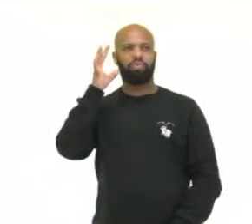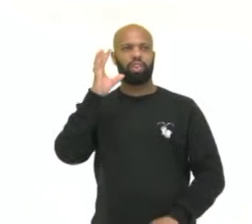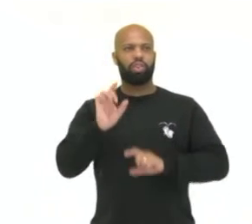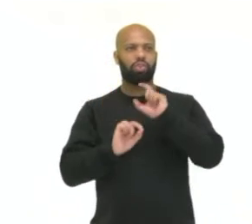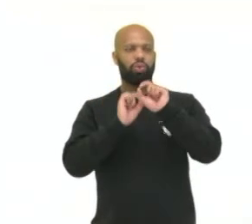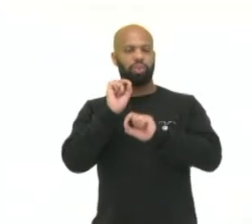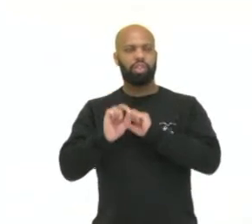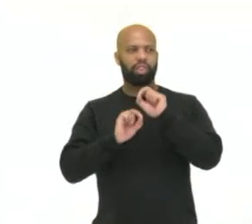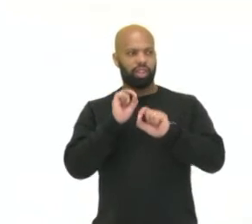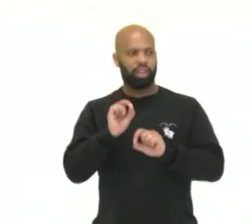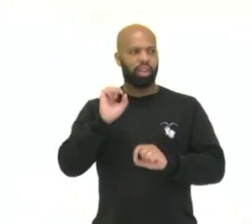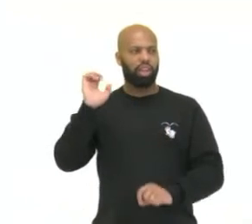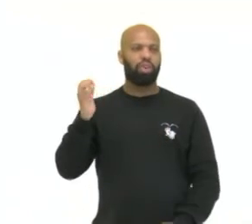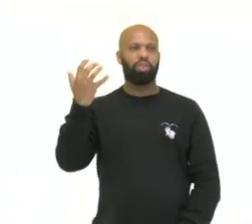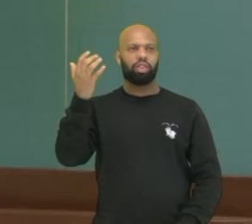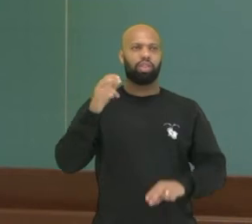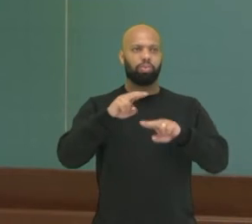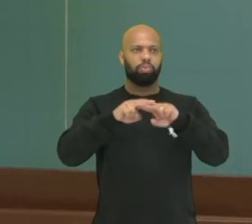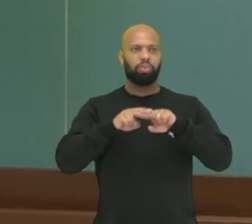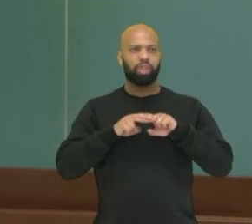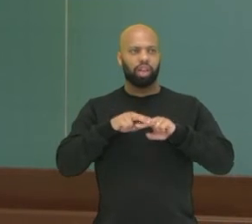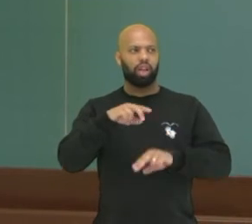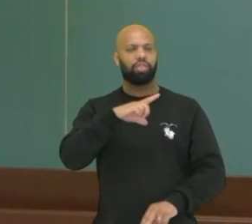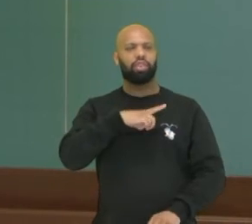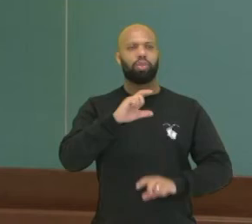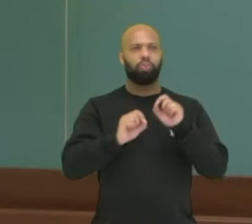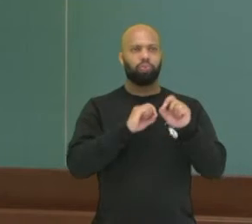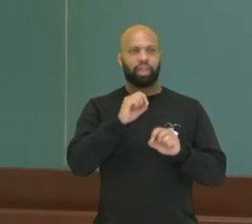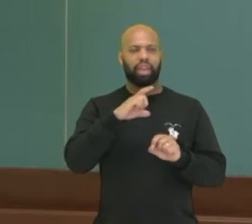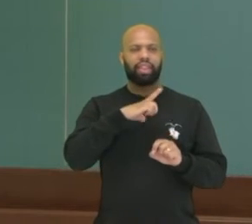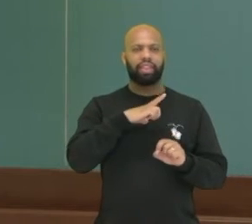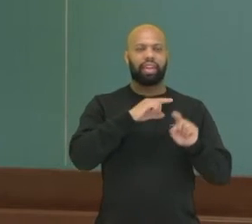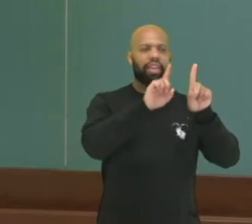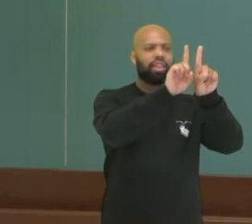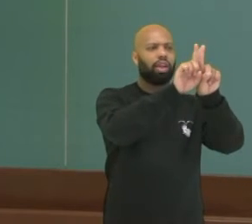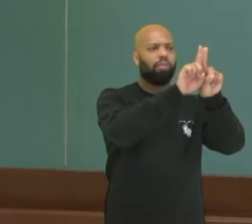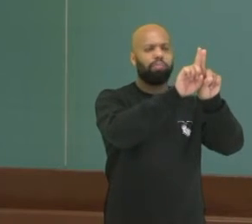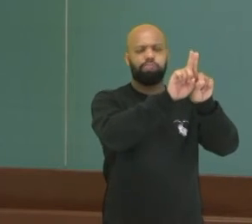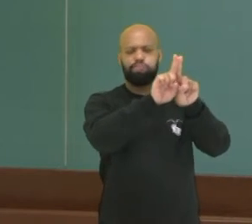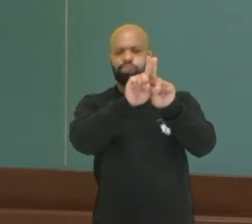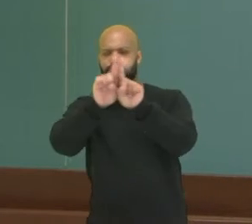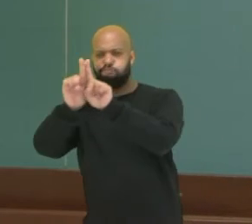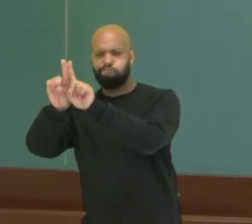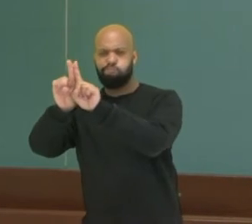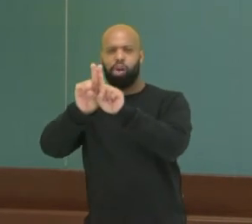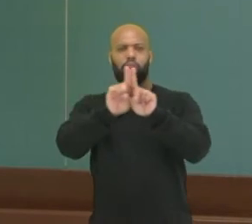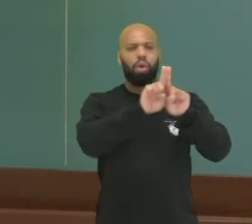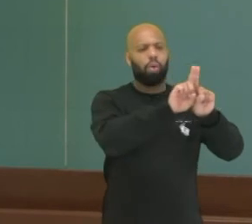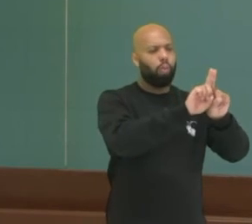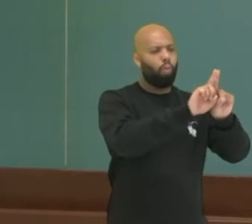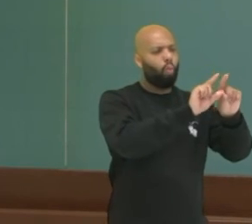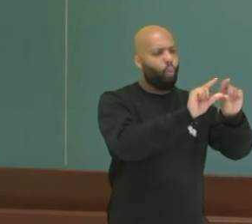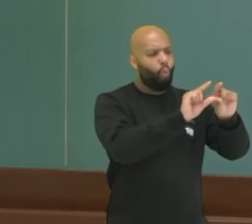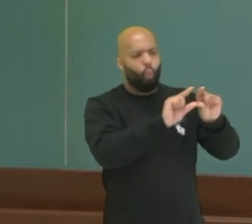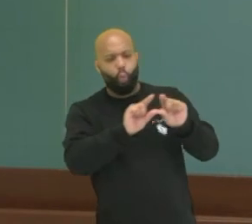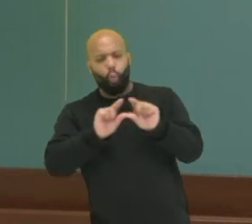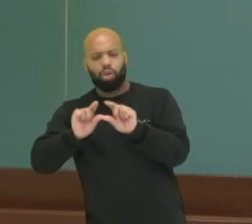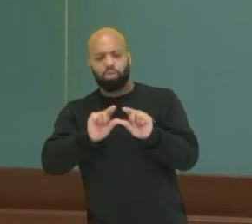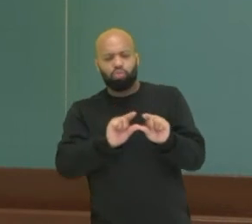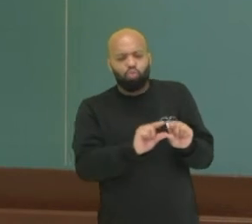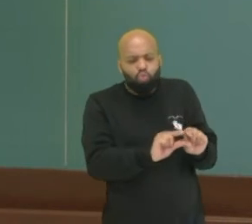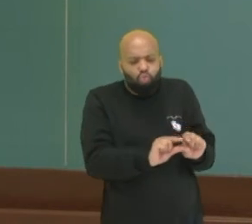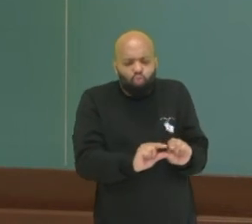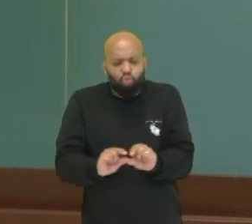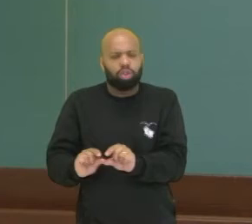dá em função dos tamanhos dos cromossomos. Então, começamos o cariótipo com